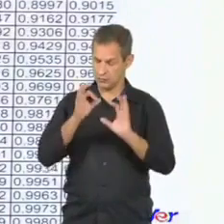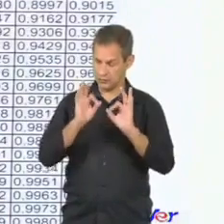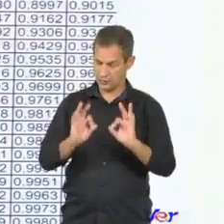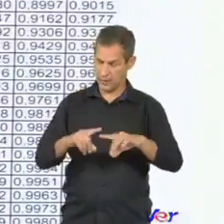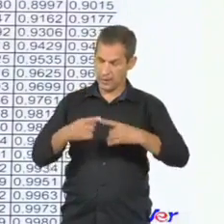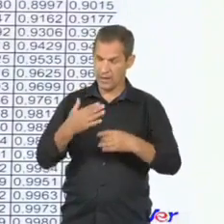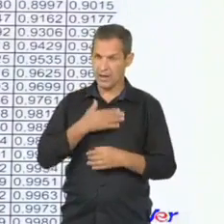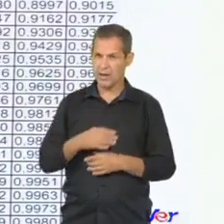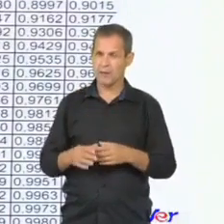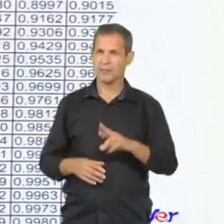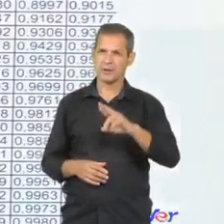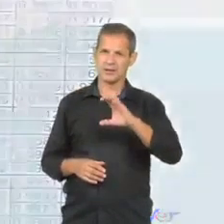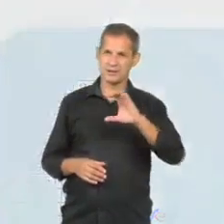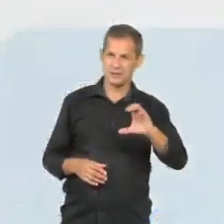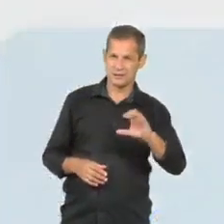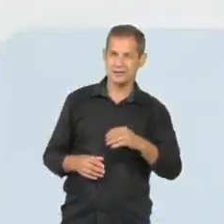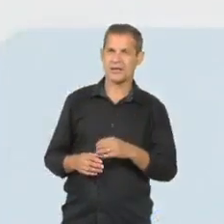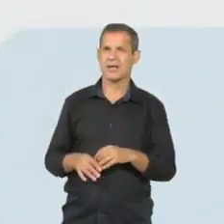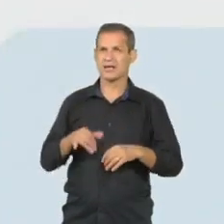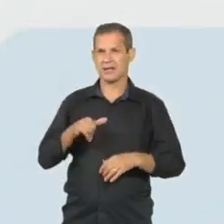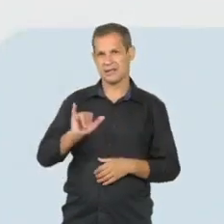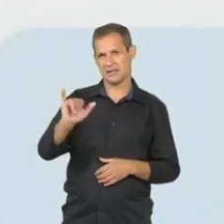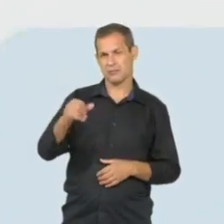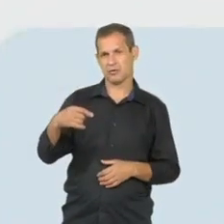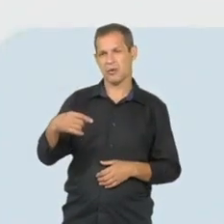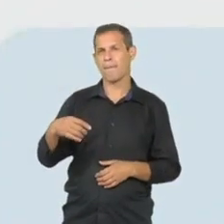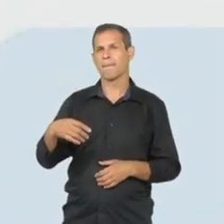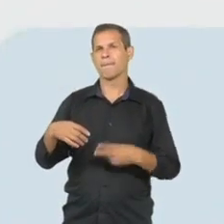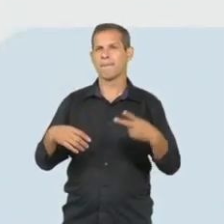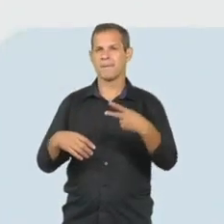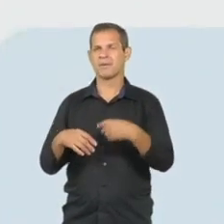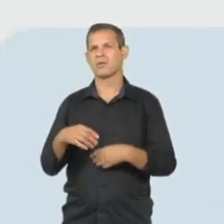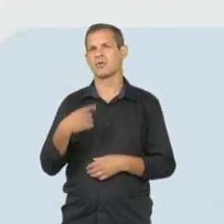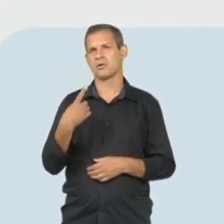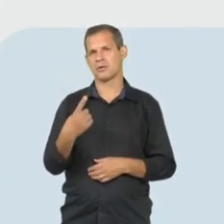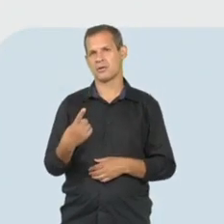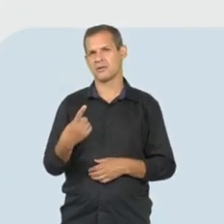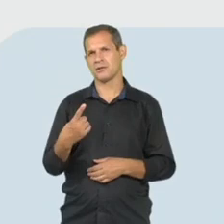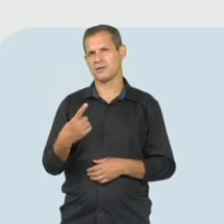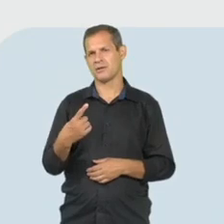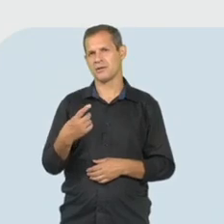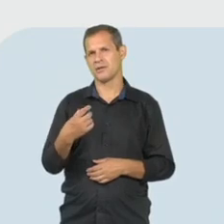A minha região crítica vai ser y menor que